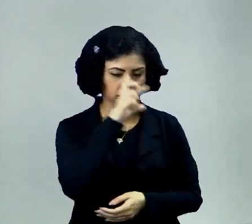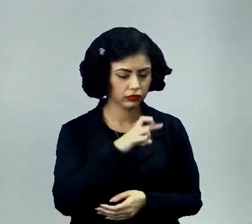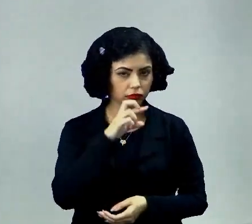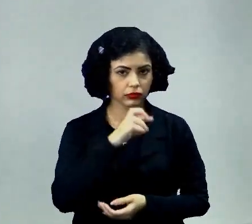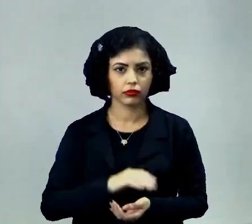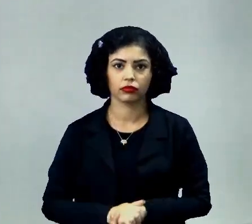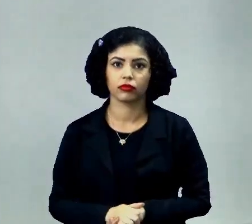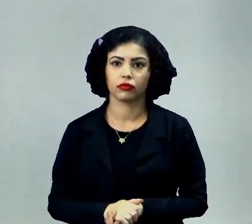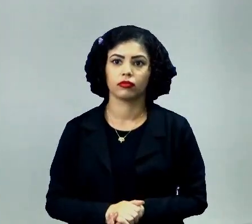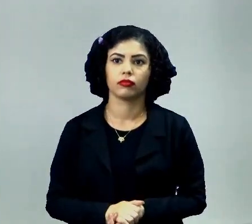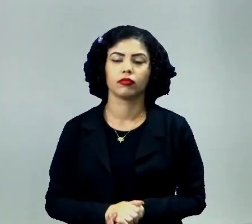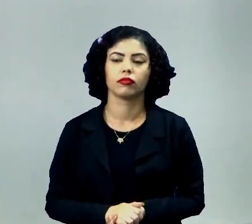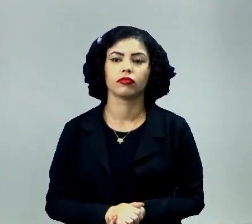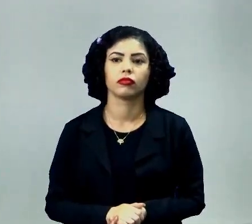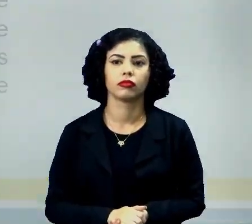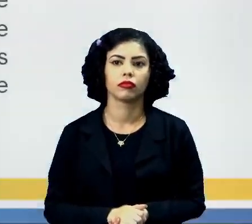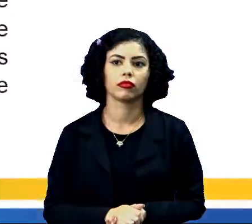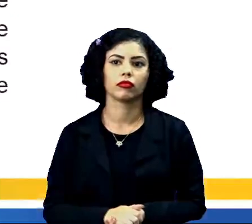analisando no momento.